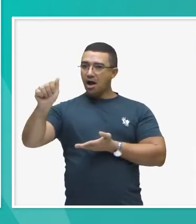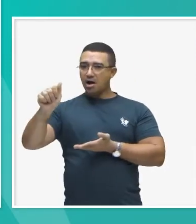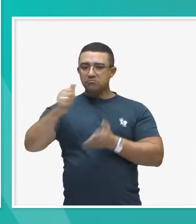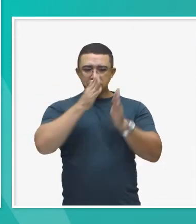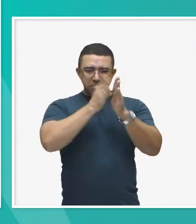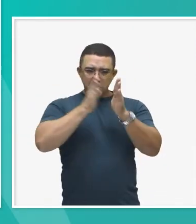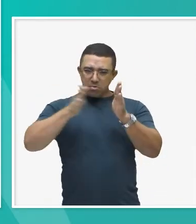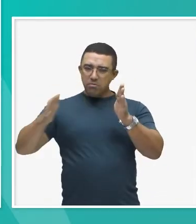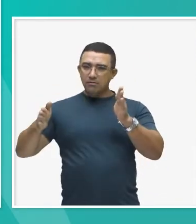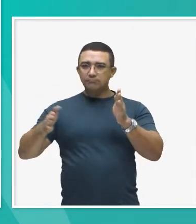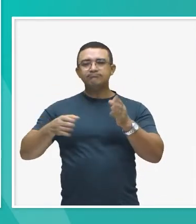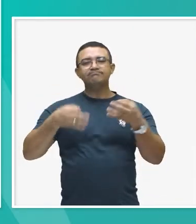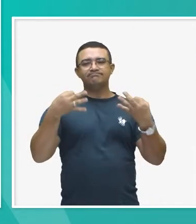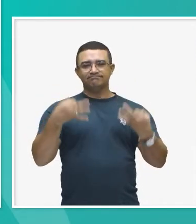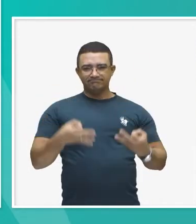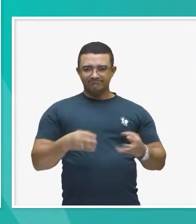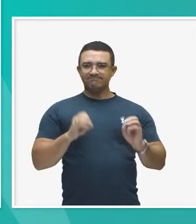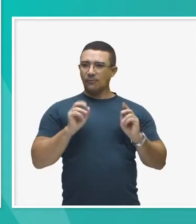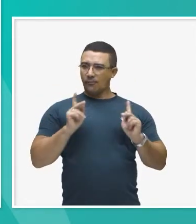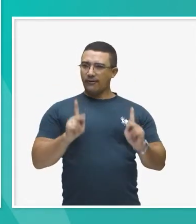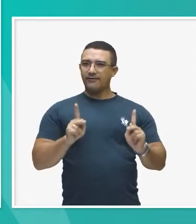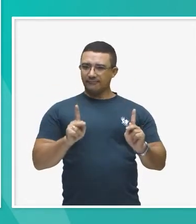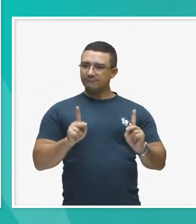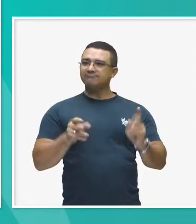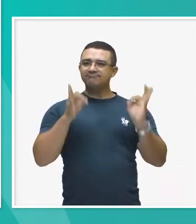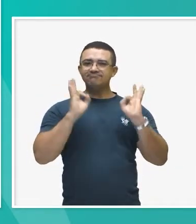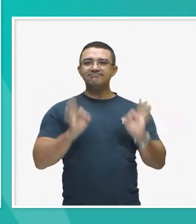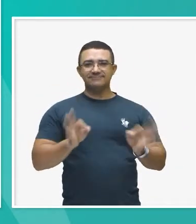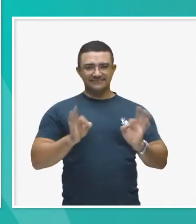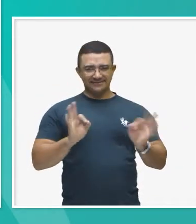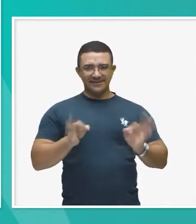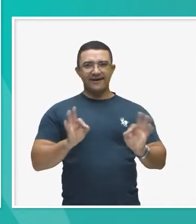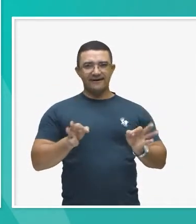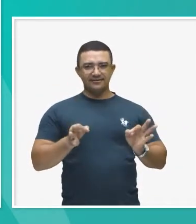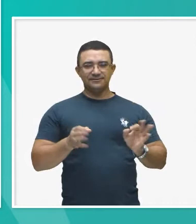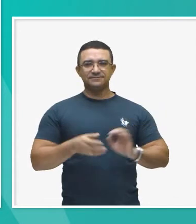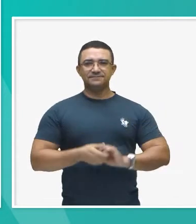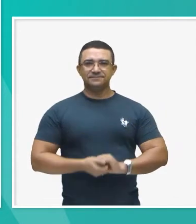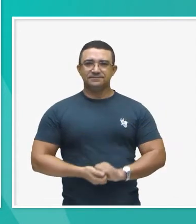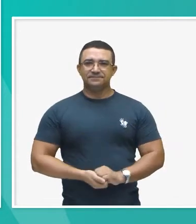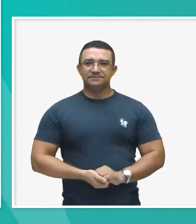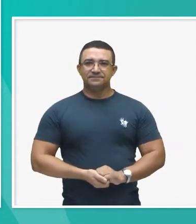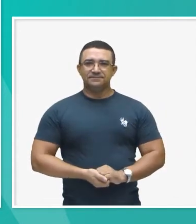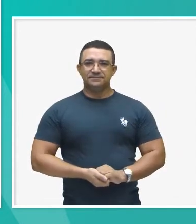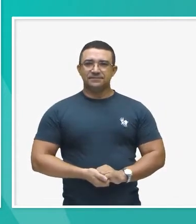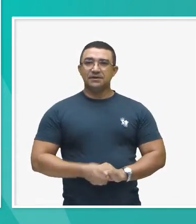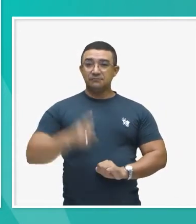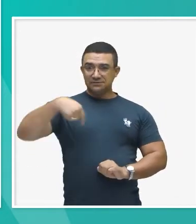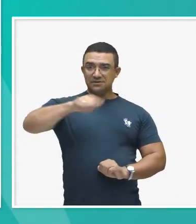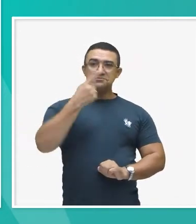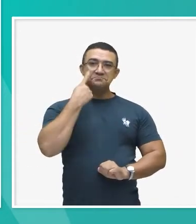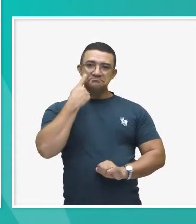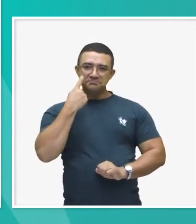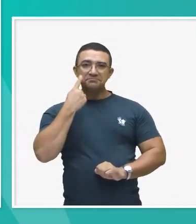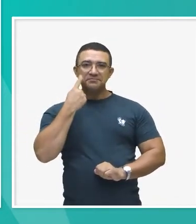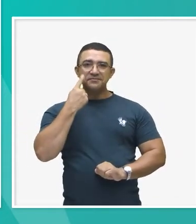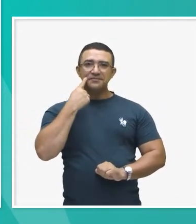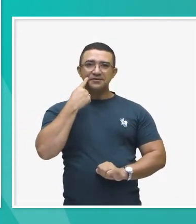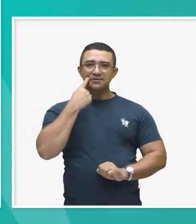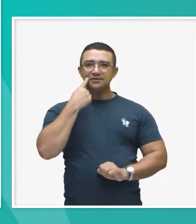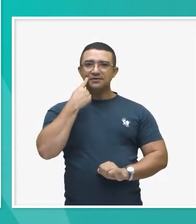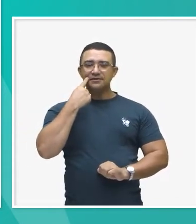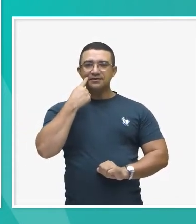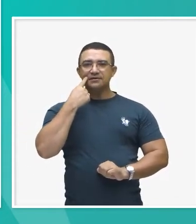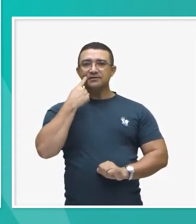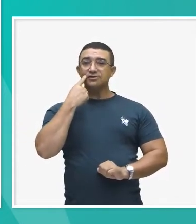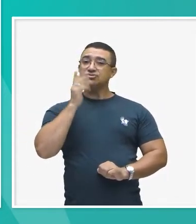letras B, C, A, né? É a ordem correta daquelas imagens ali, né? Que vocês viram, né, que é ainda